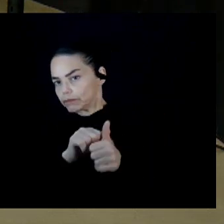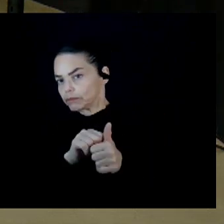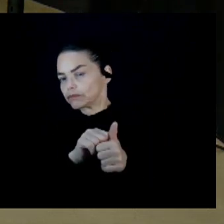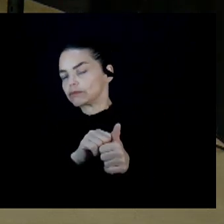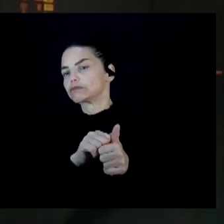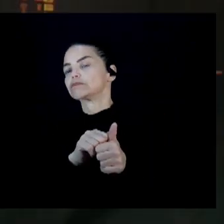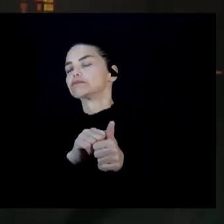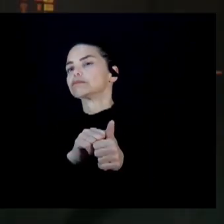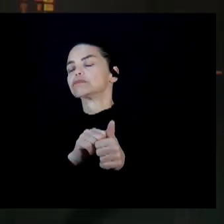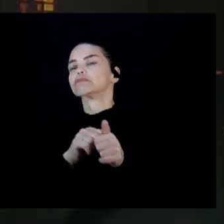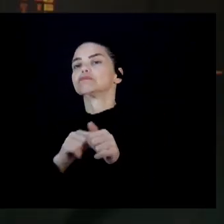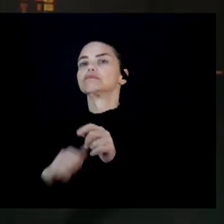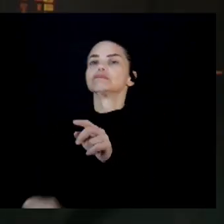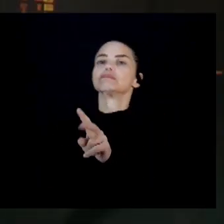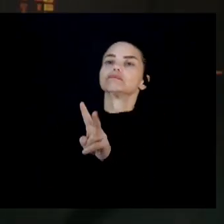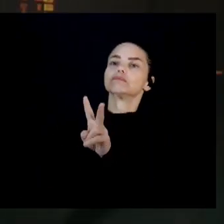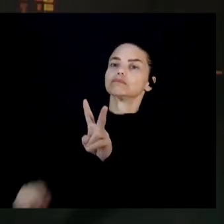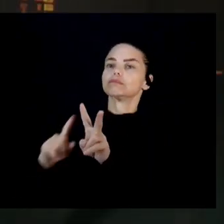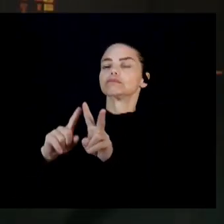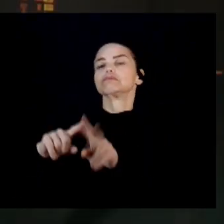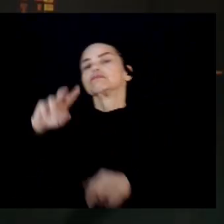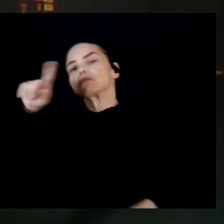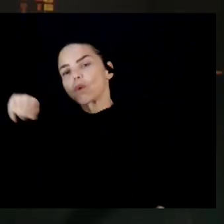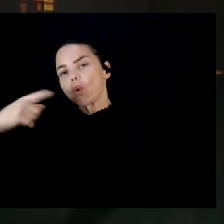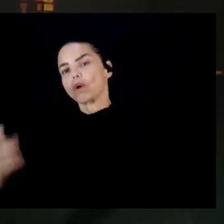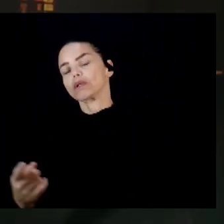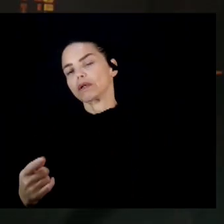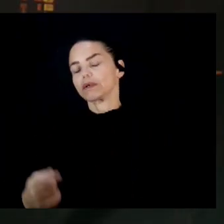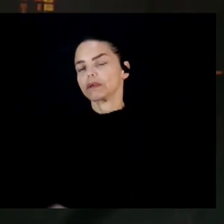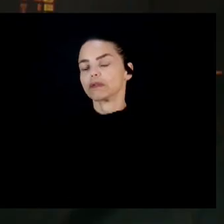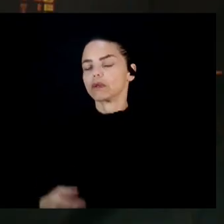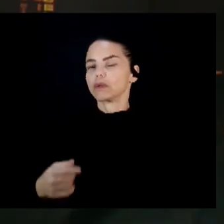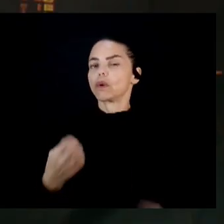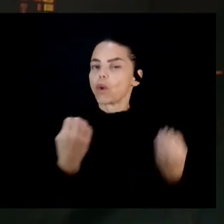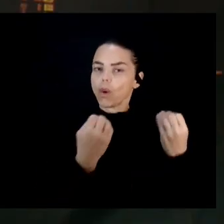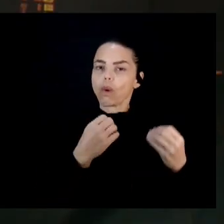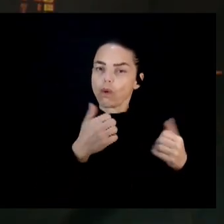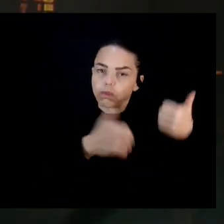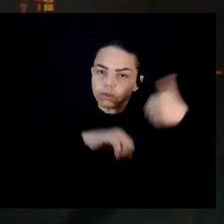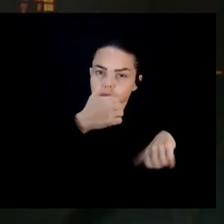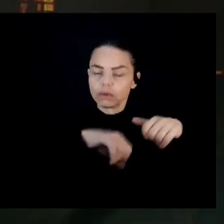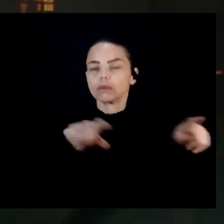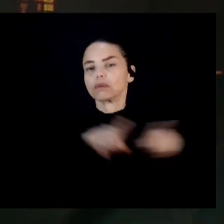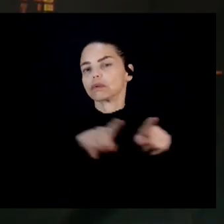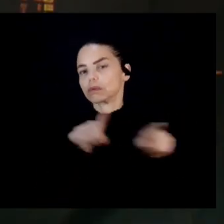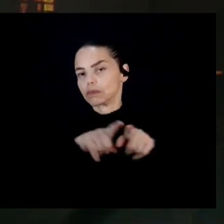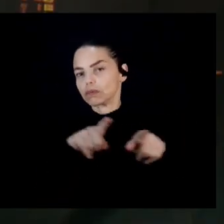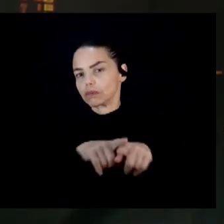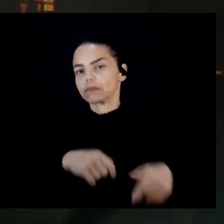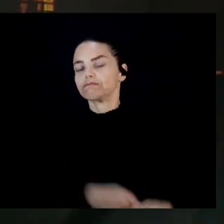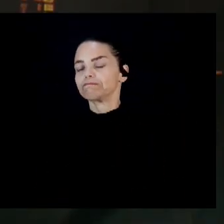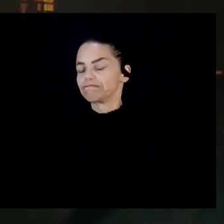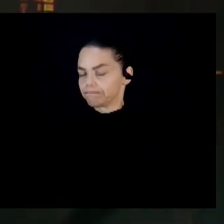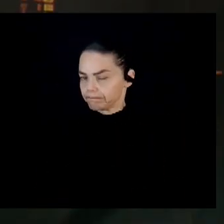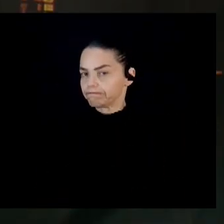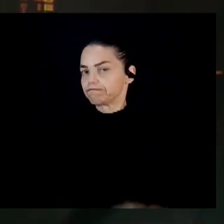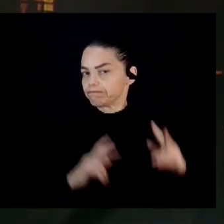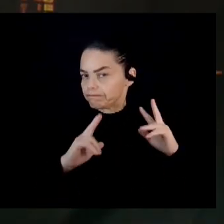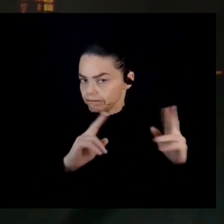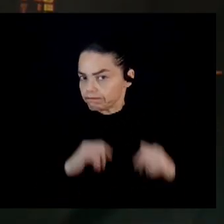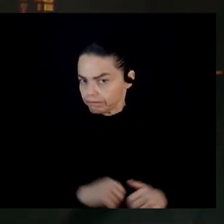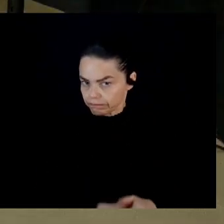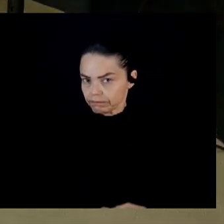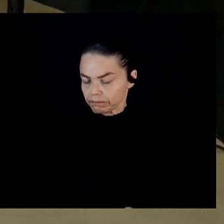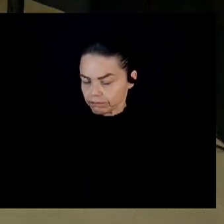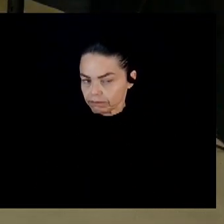Aí, como eu tenho que avaliar se eu também tenho que fazer isso ou se eu tenho que seguir por outro